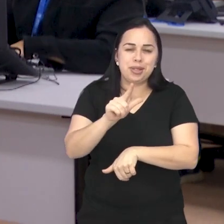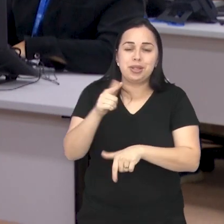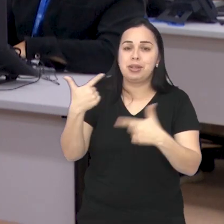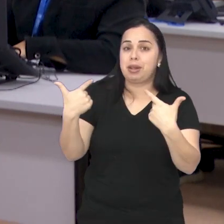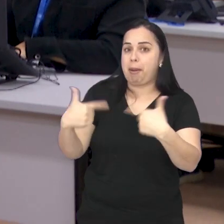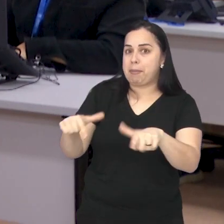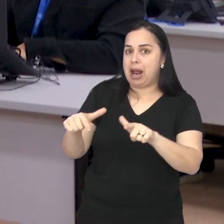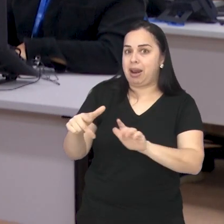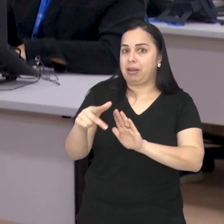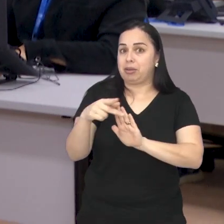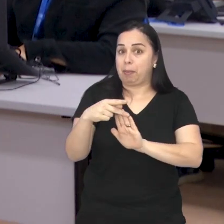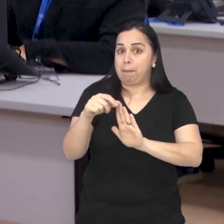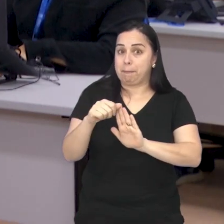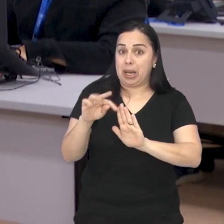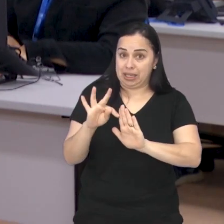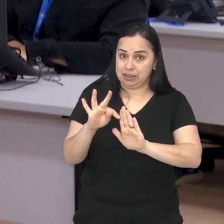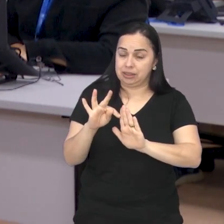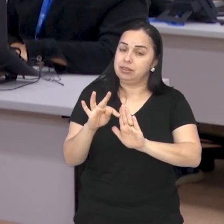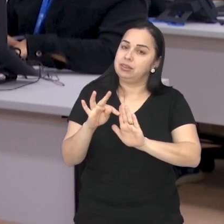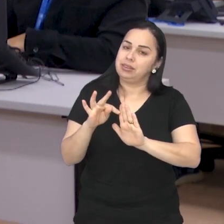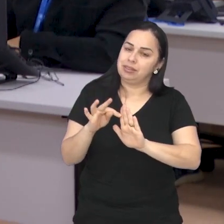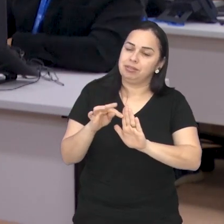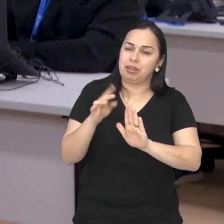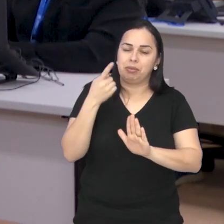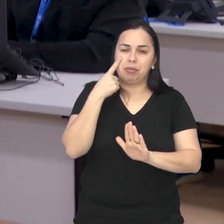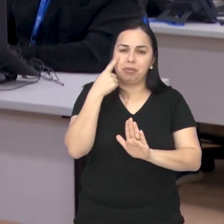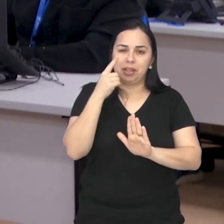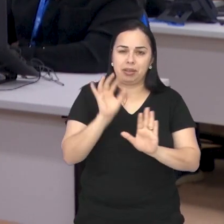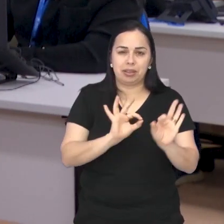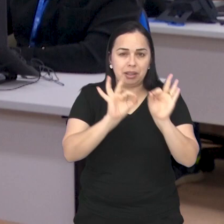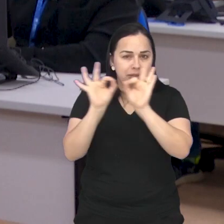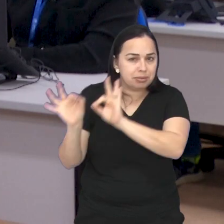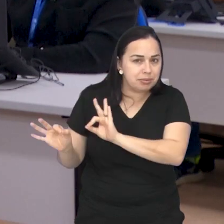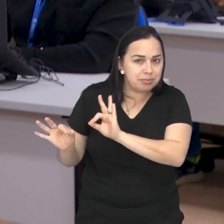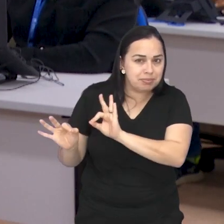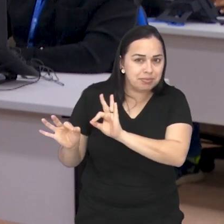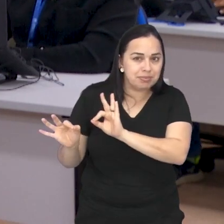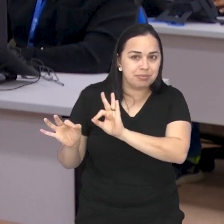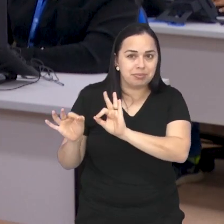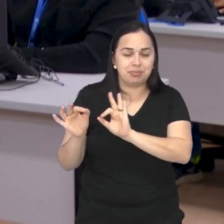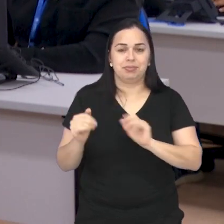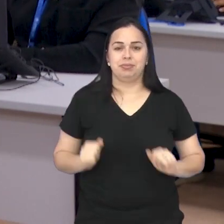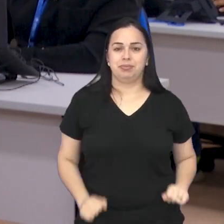quais são as vagas de trabalho abertas aqui na cidade. E vamos dar uma olhada? É só